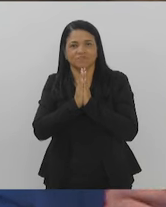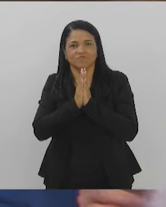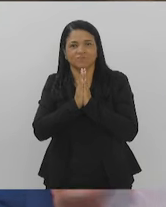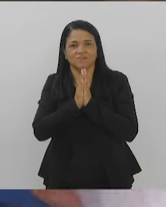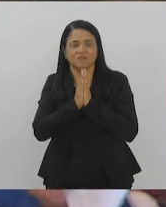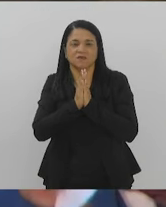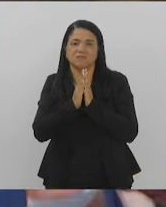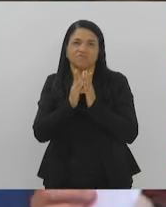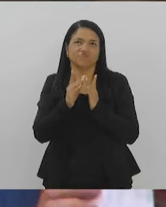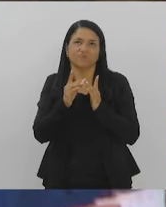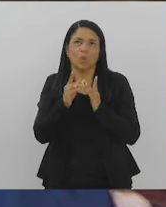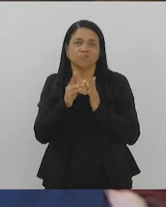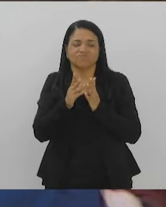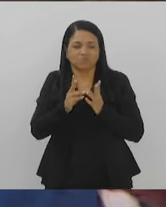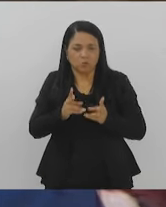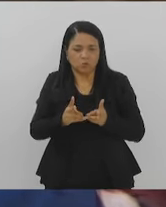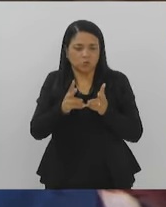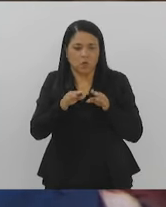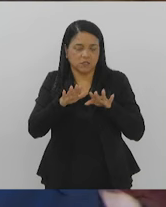hoje entre nós.